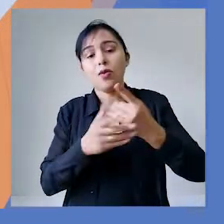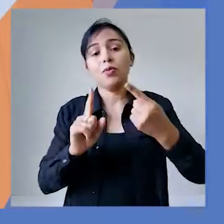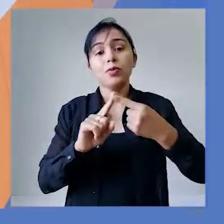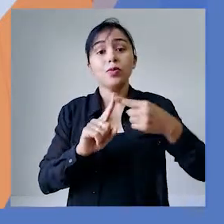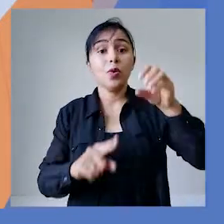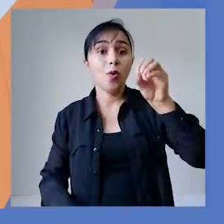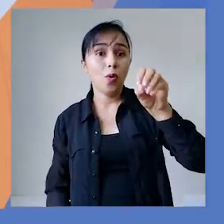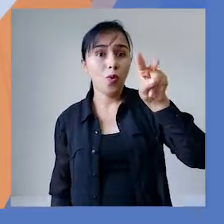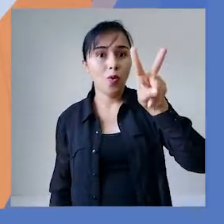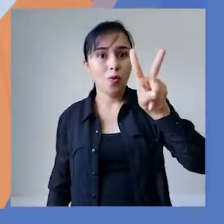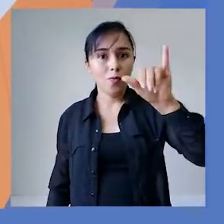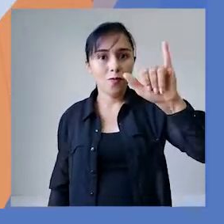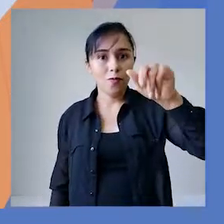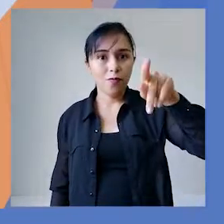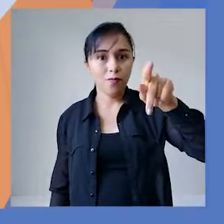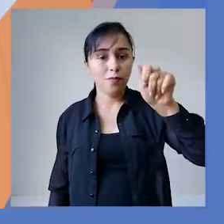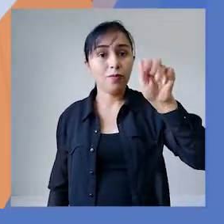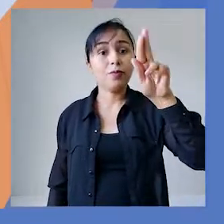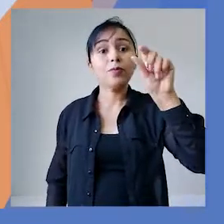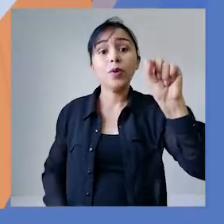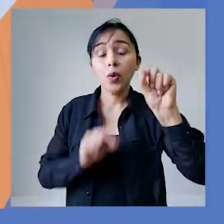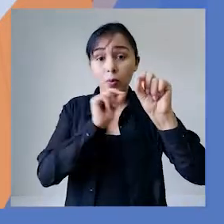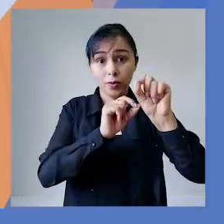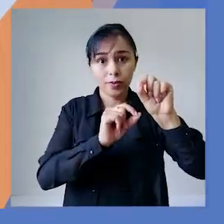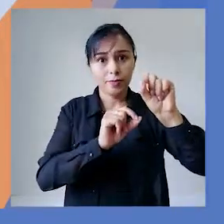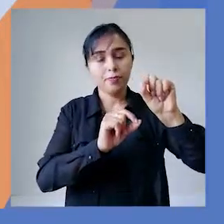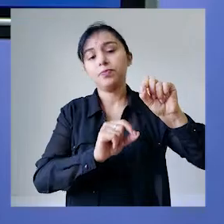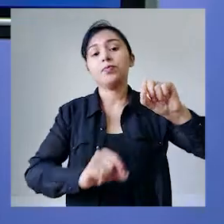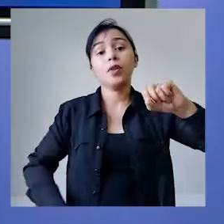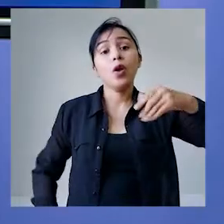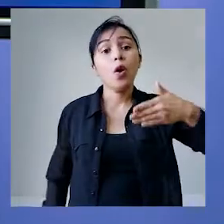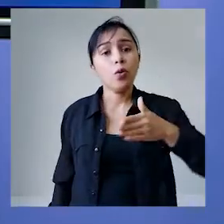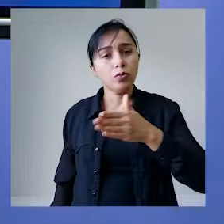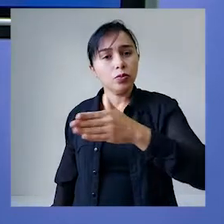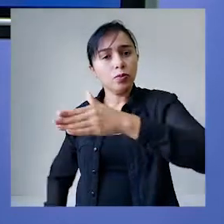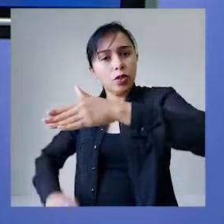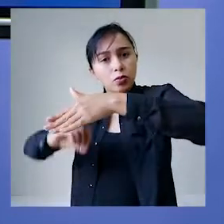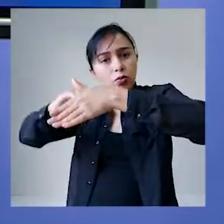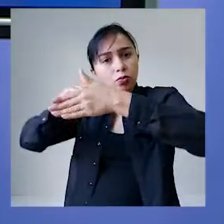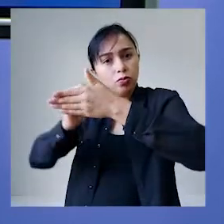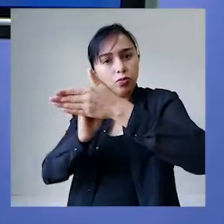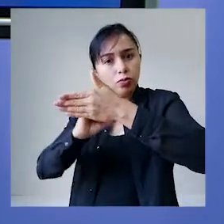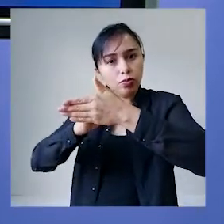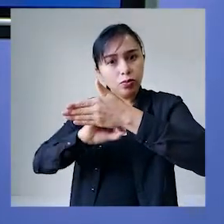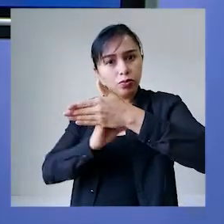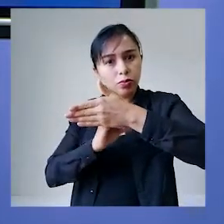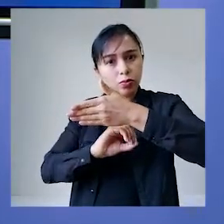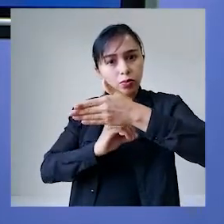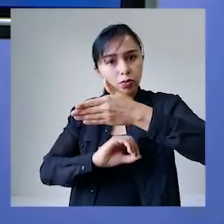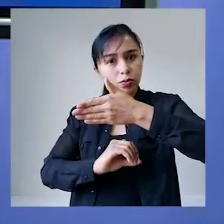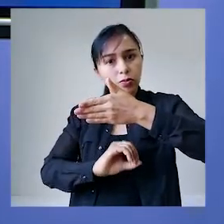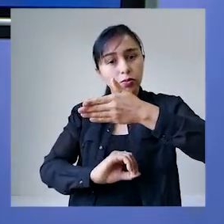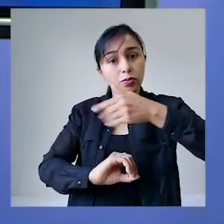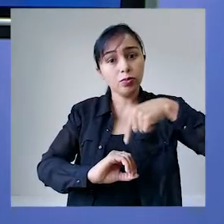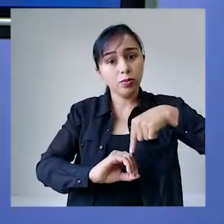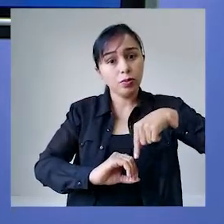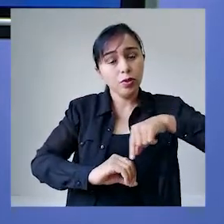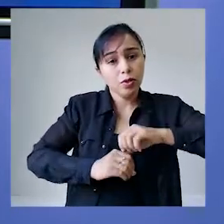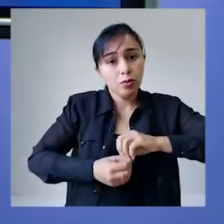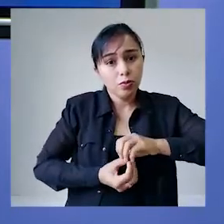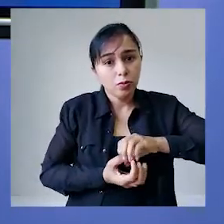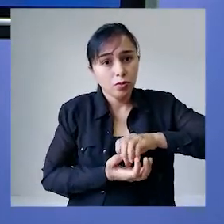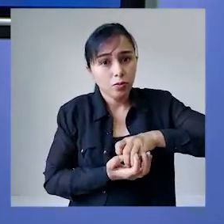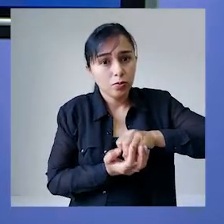chamadas ovíparas. O que é isso? Esses animais se desenvolvem ovos no ambiente externo, ou seja, a fêmea coloca os